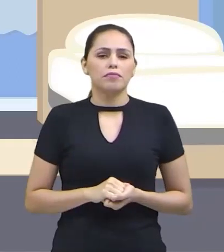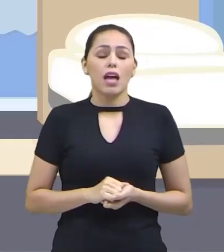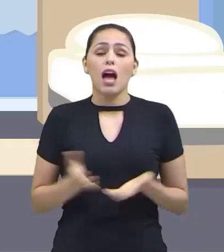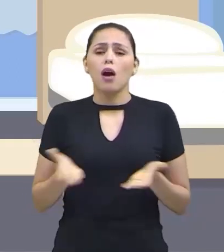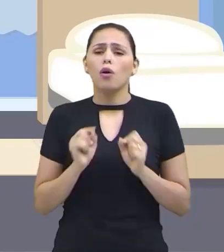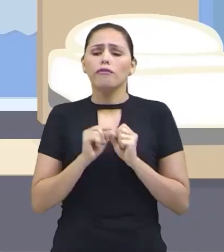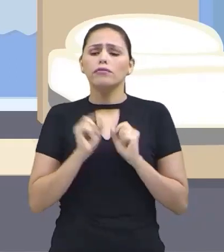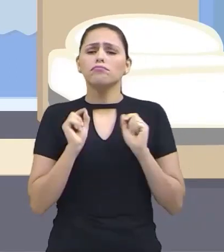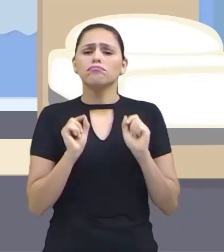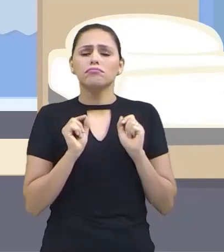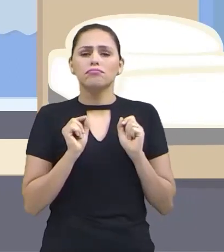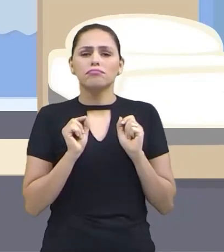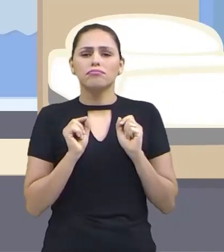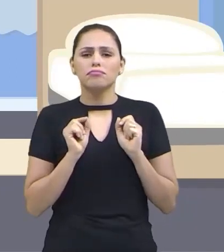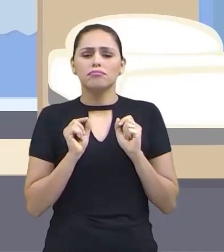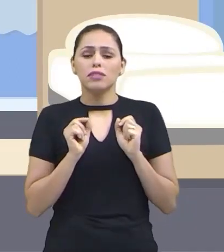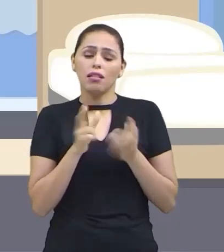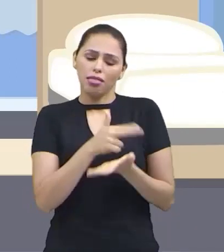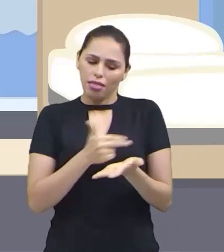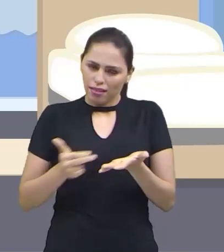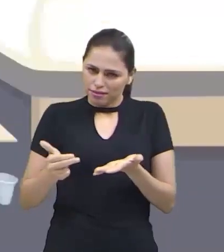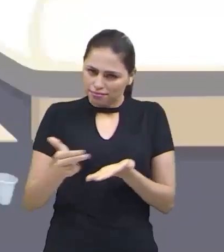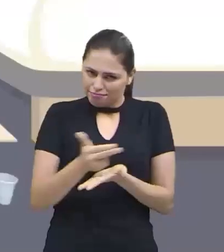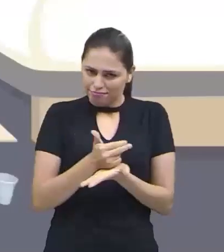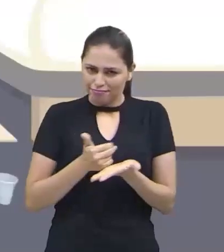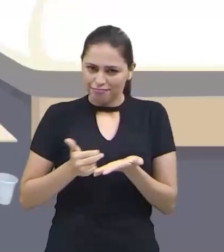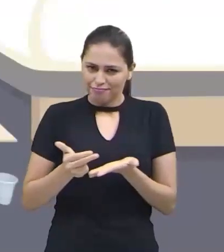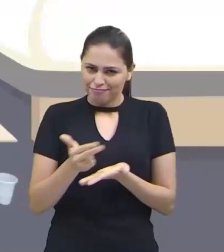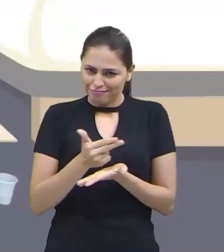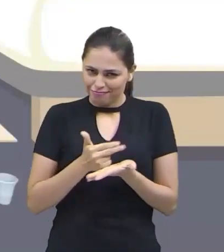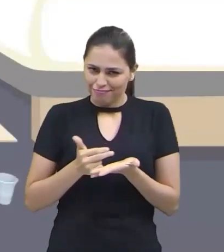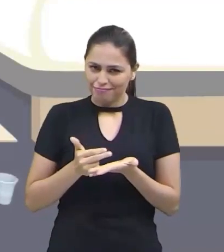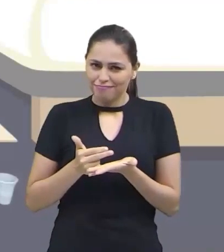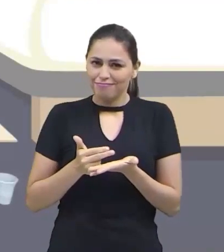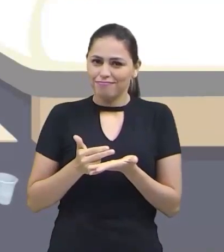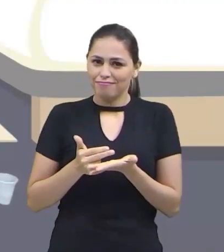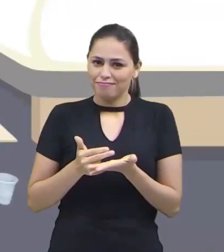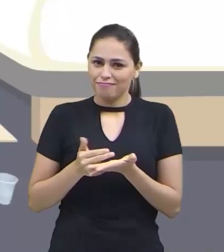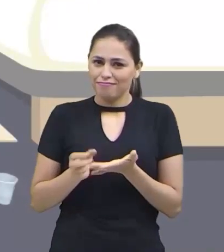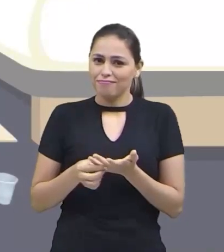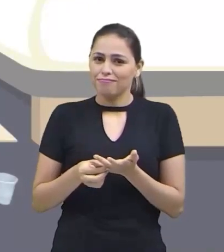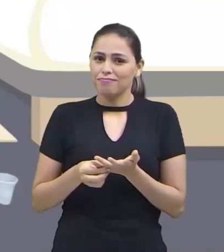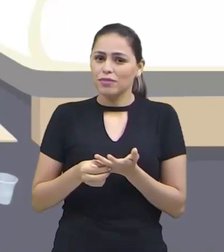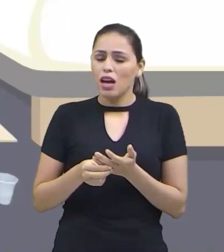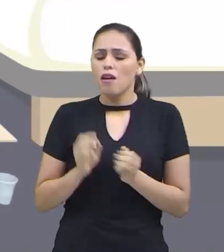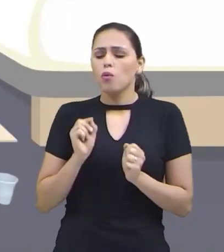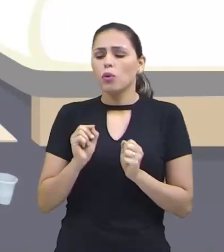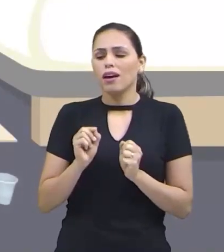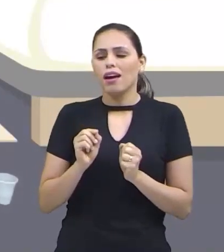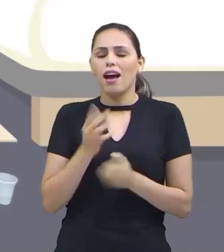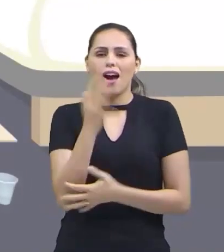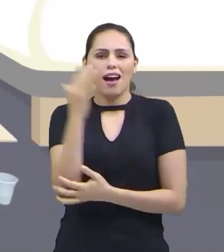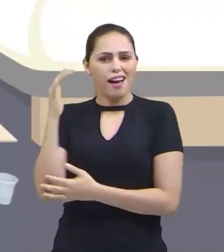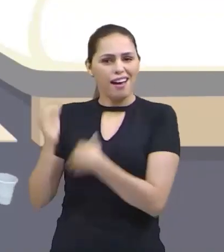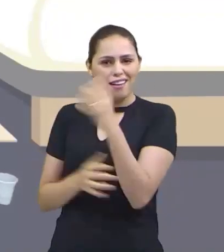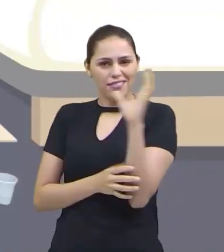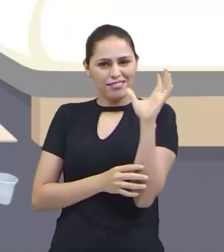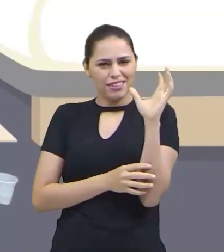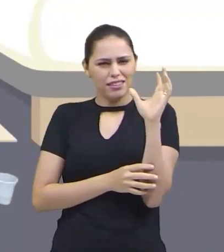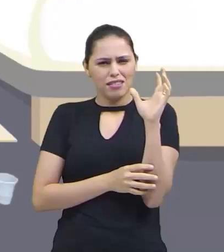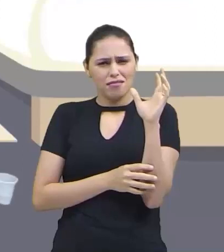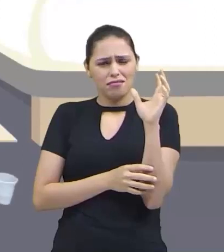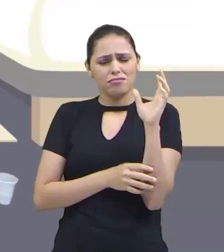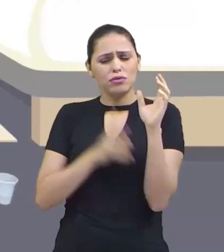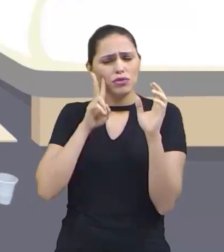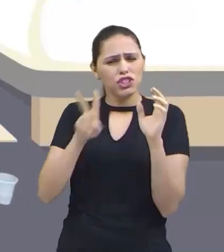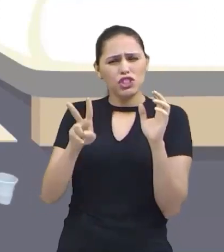fazer agora? A gente vai fazer um desenho. A gente vai fazer um desenho da nossa árvore. Ah, as várias árvores